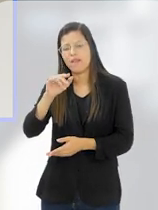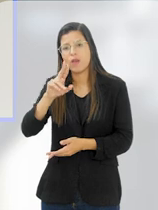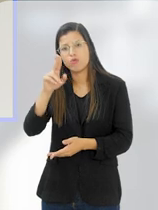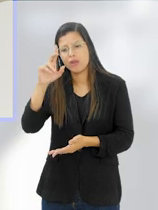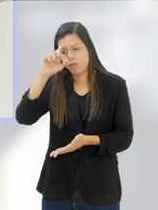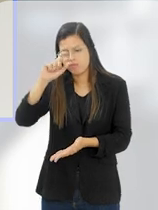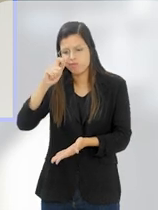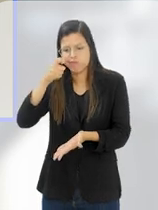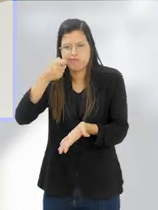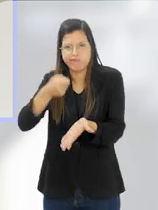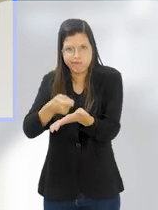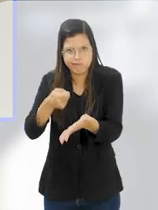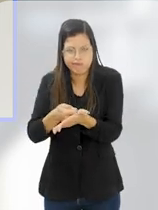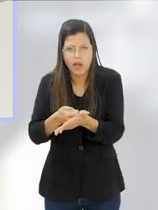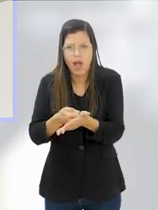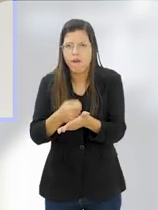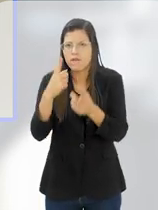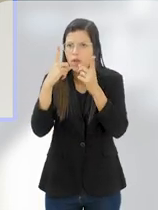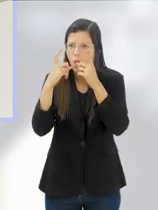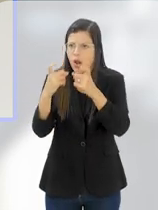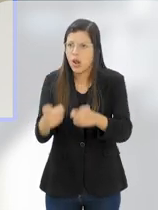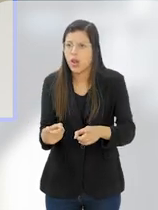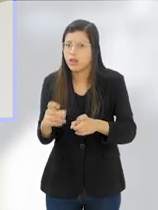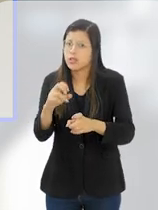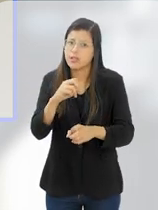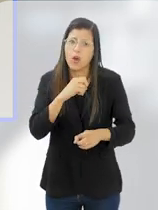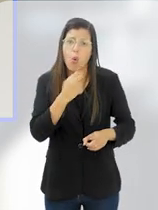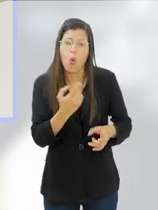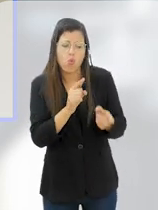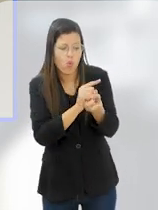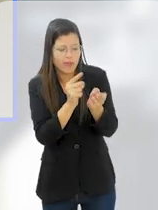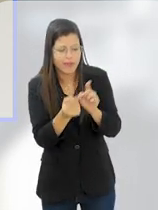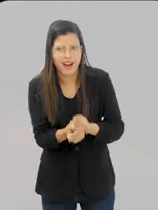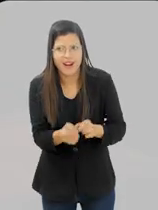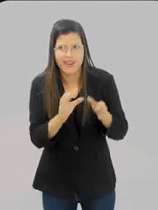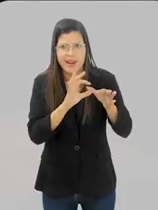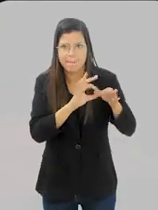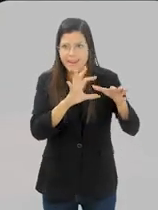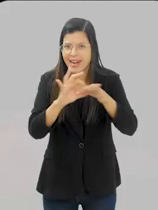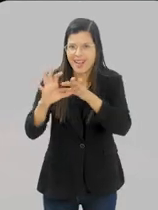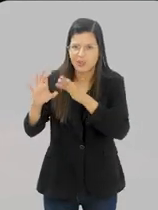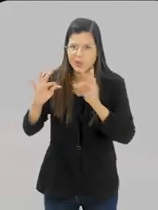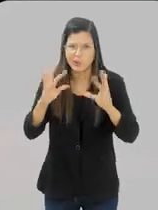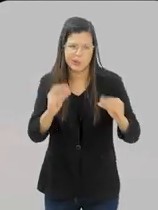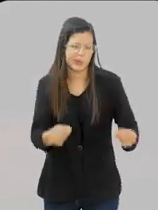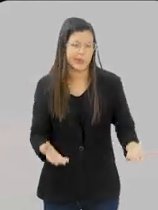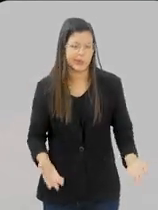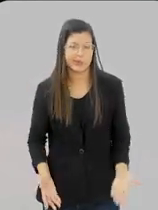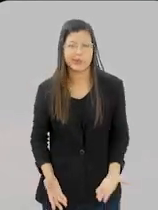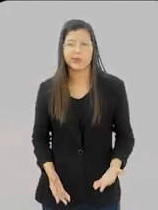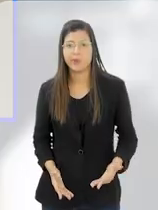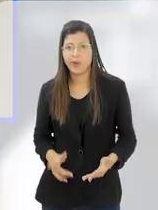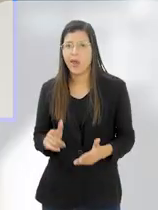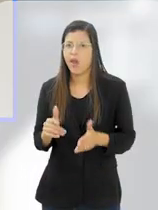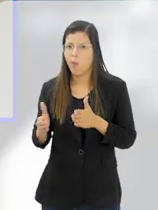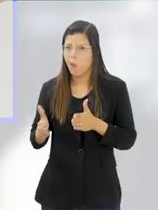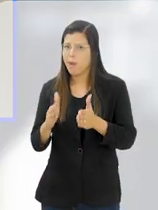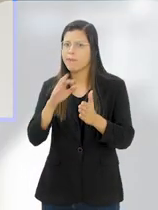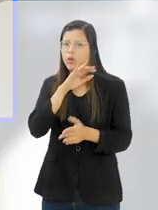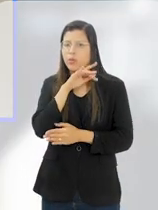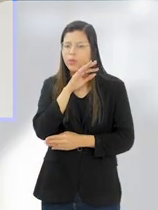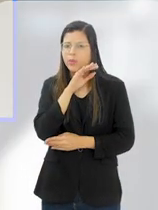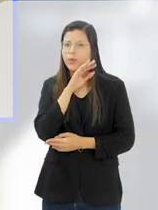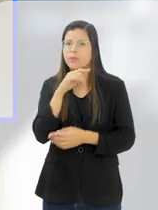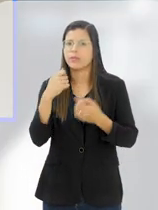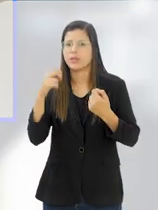autoritarismo, a violência ou o oposto. E a permissividade excessiva, a superproteção, etc. Então, é um mau caminho. A gente